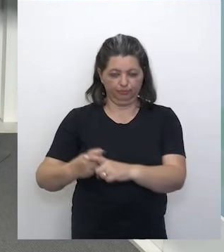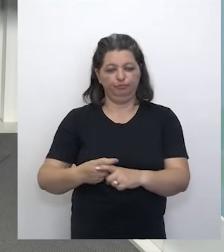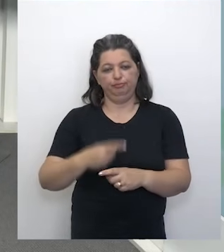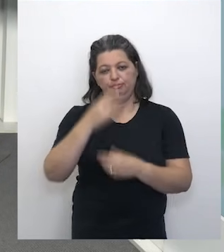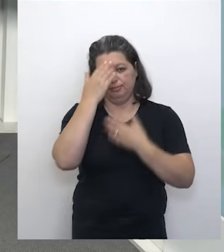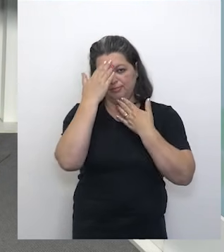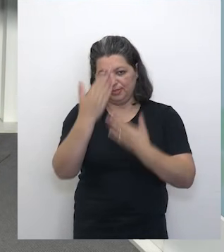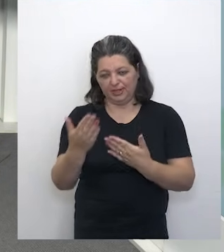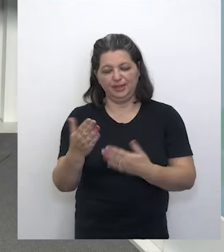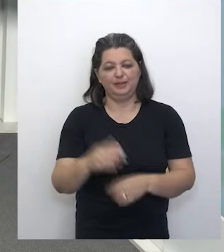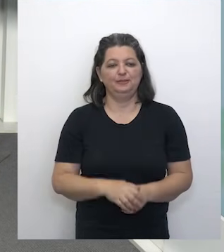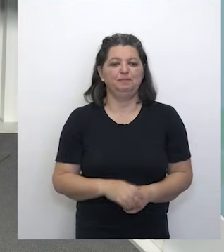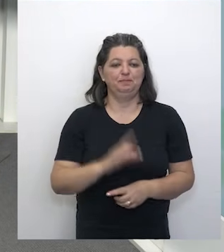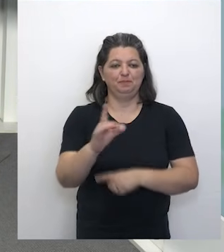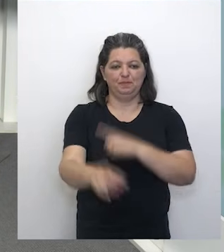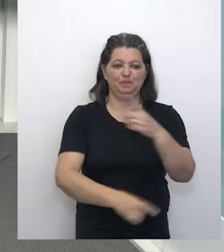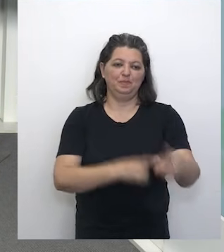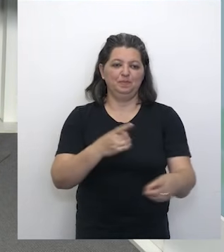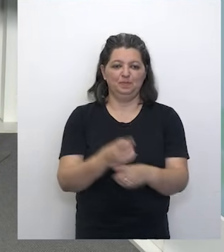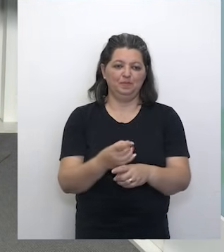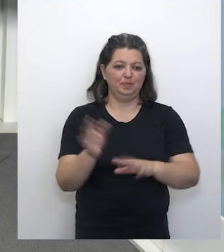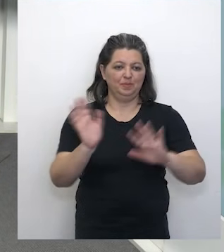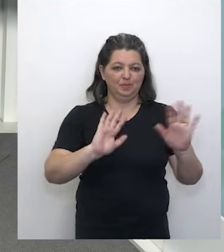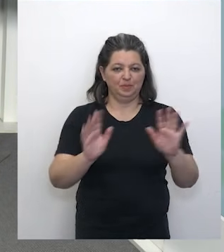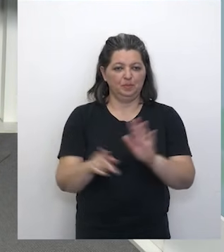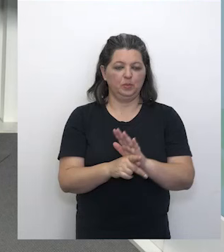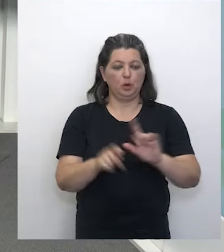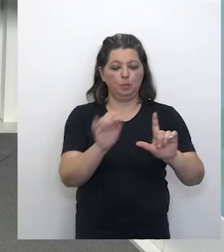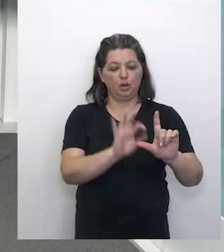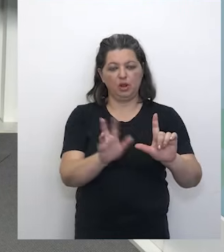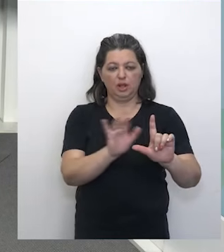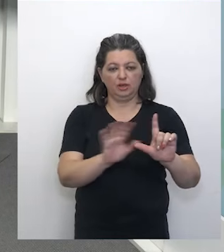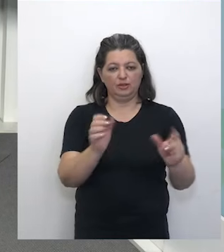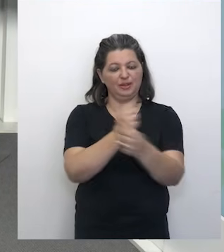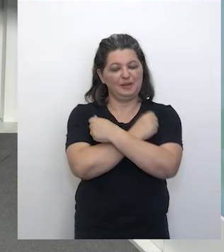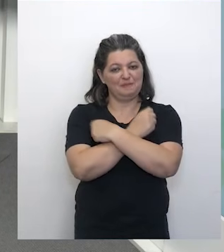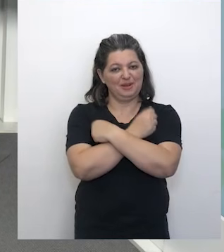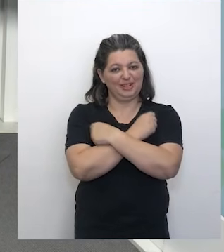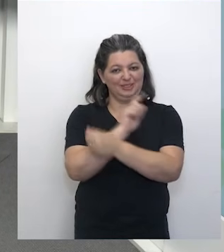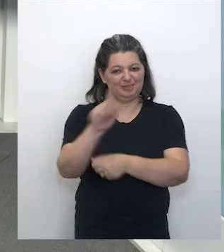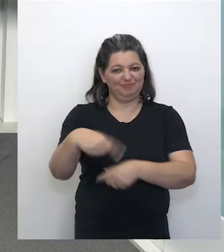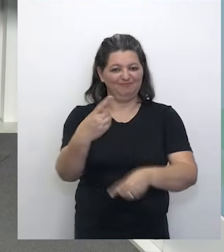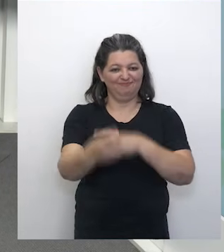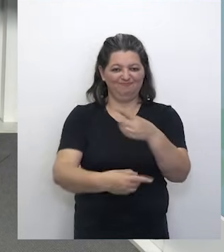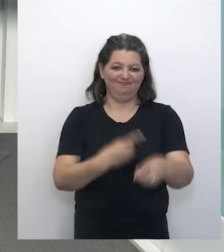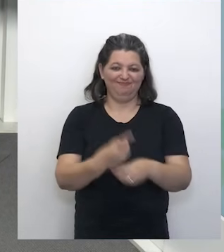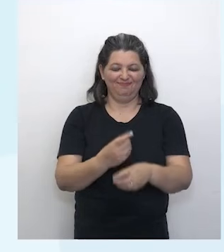Osmar e até a próxima, gente. Valeu, Vi. Obrigado. Nosso diretor vai colocar o QR Code. Abraço. Até a próxima.